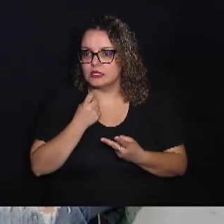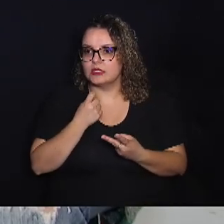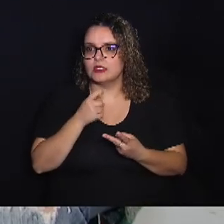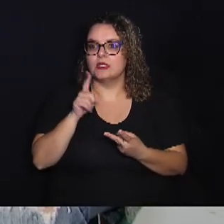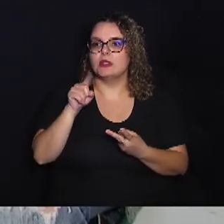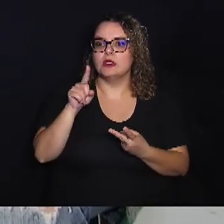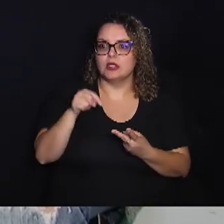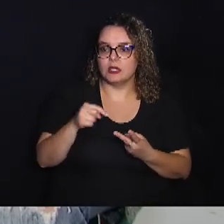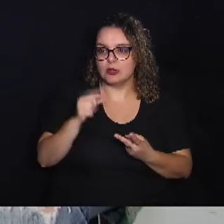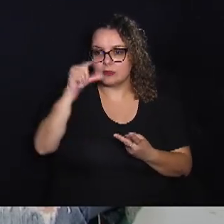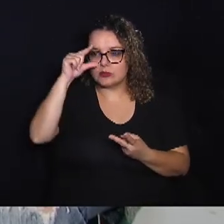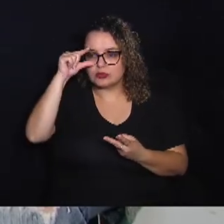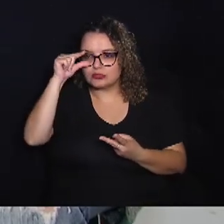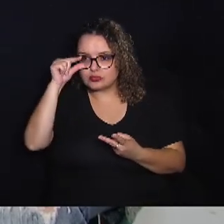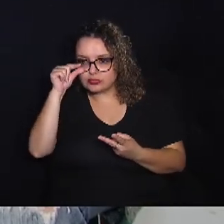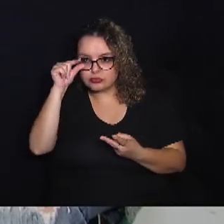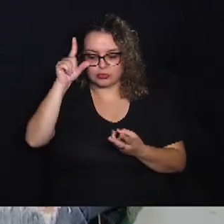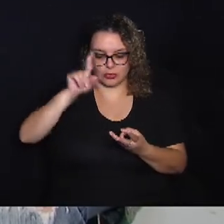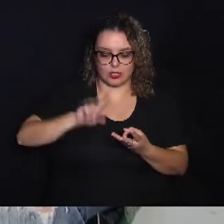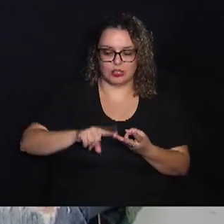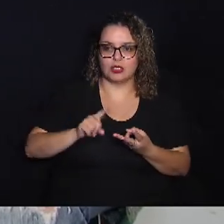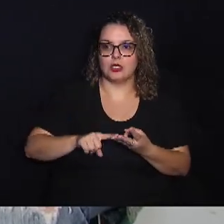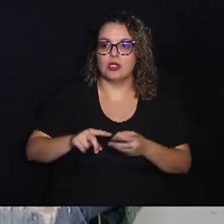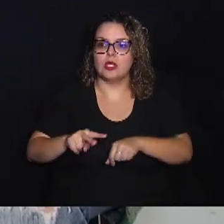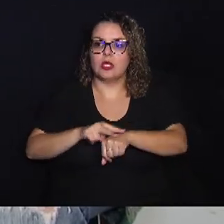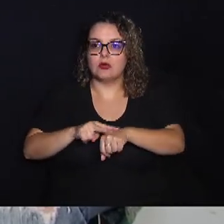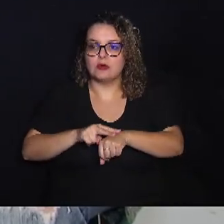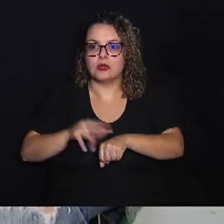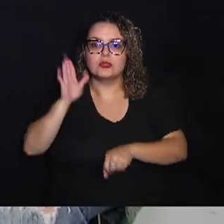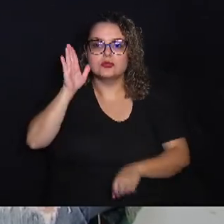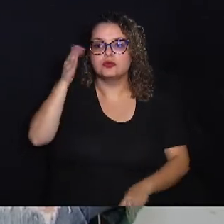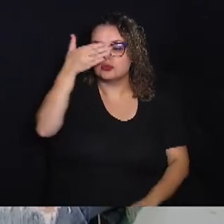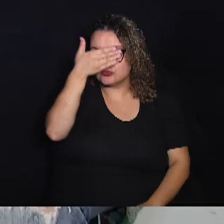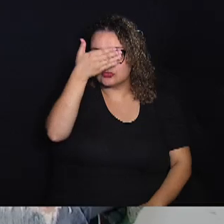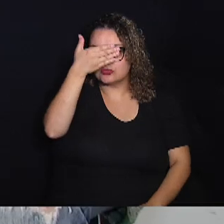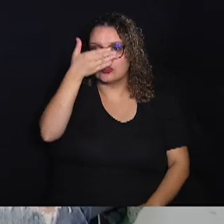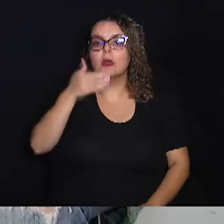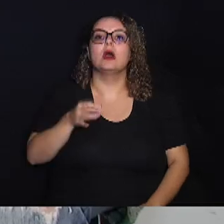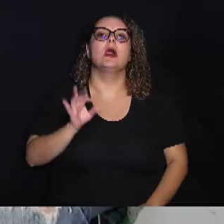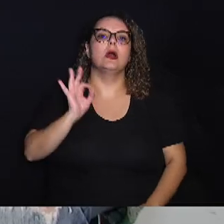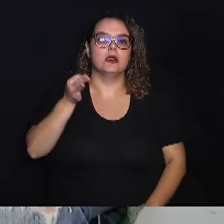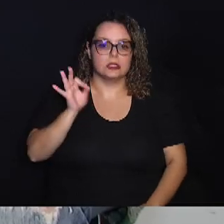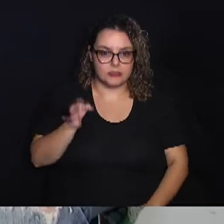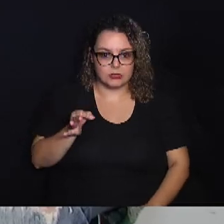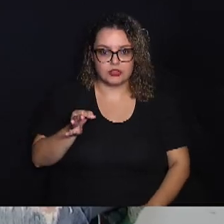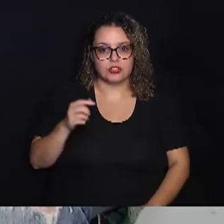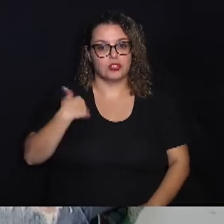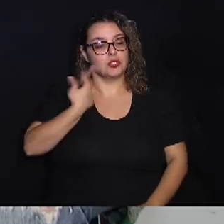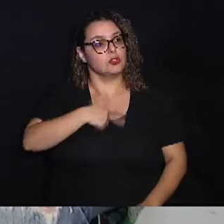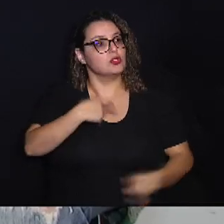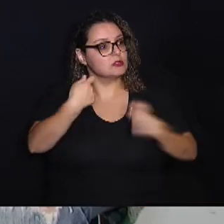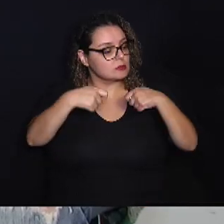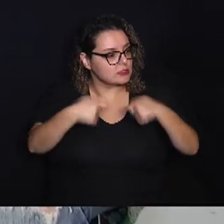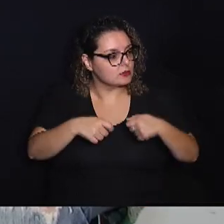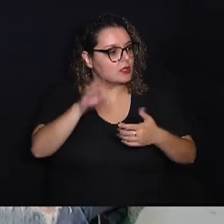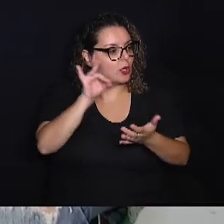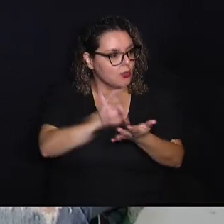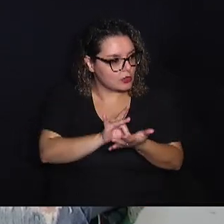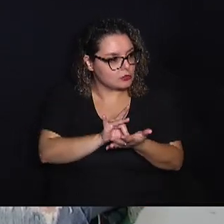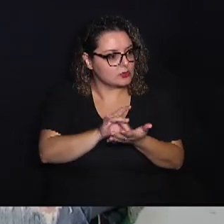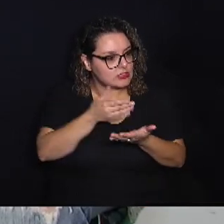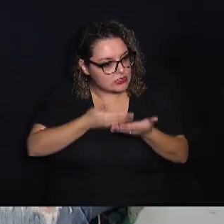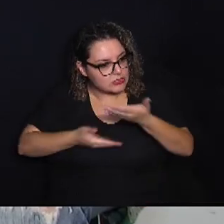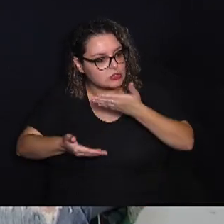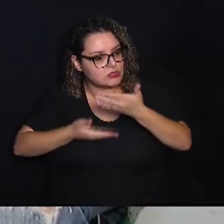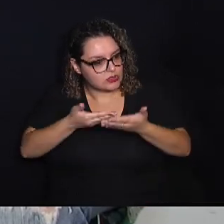para baixa visão e a verde é cego surdo. Ah, certo. E a gente precisa realmente ter essa familiaridade,